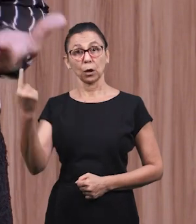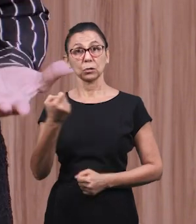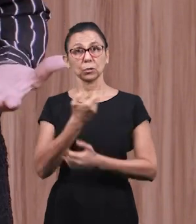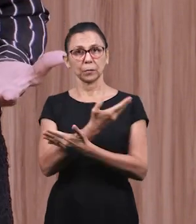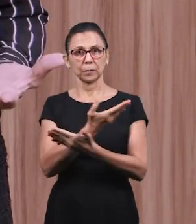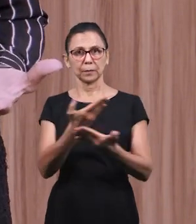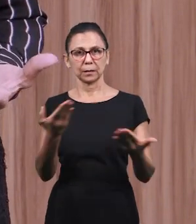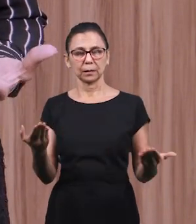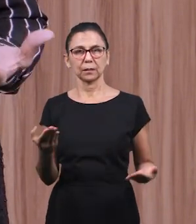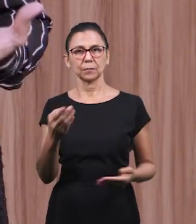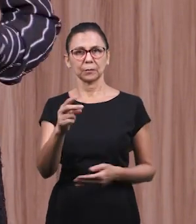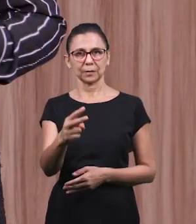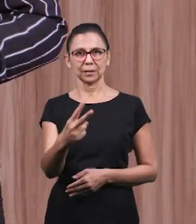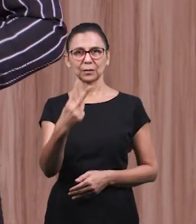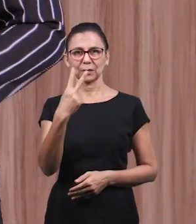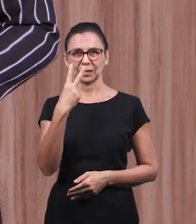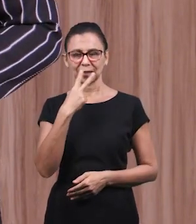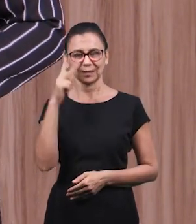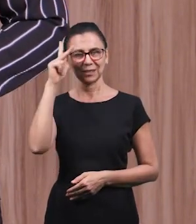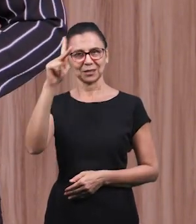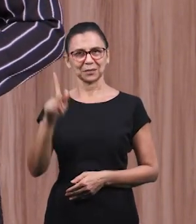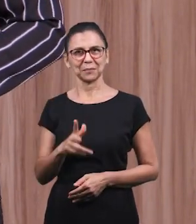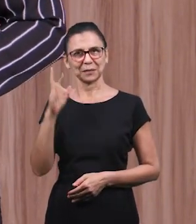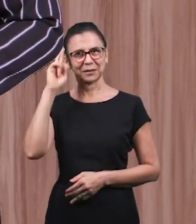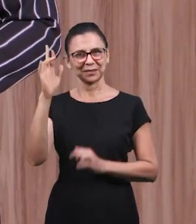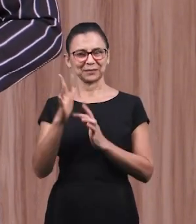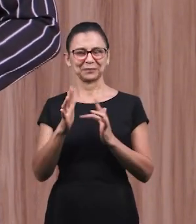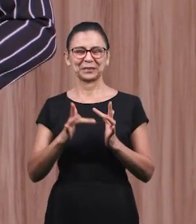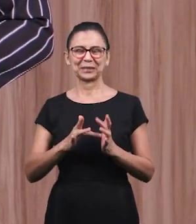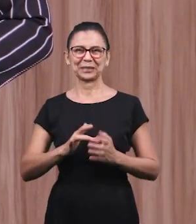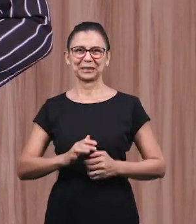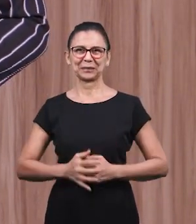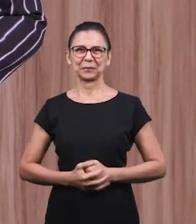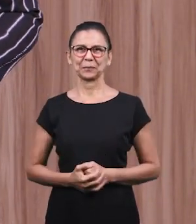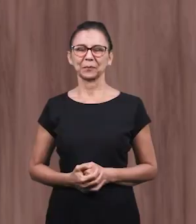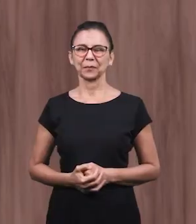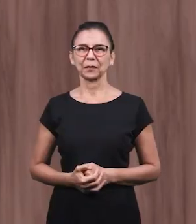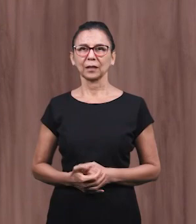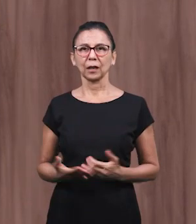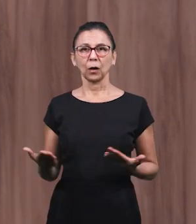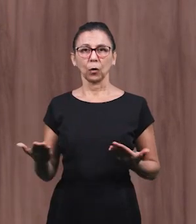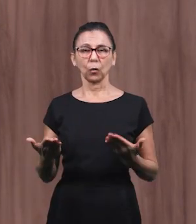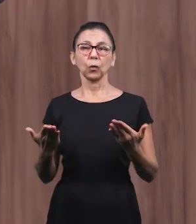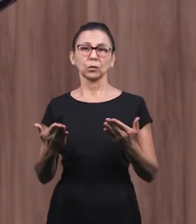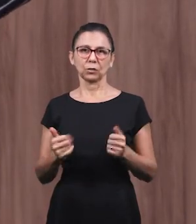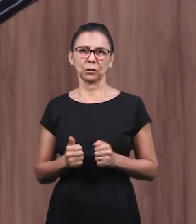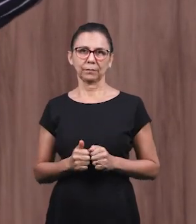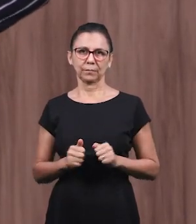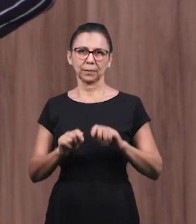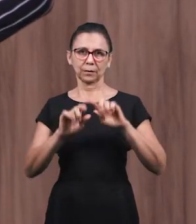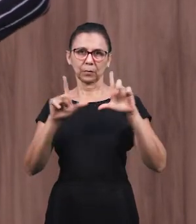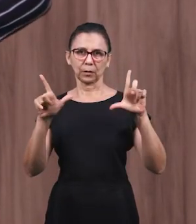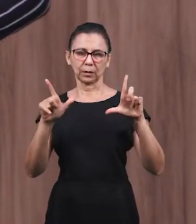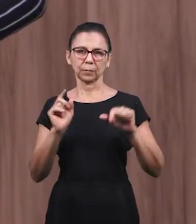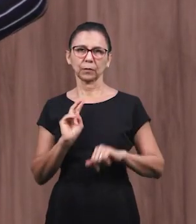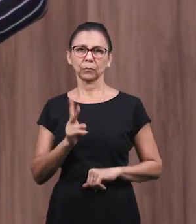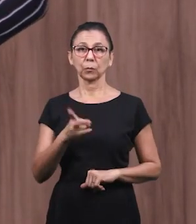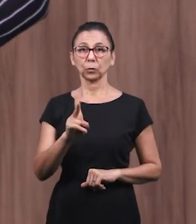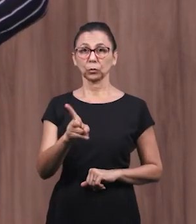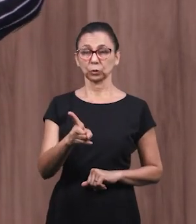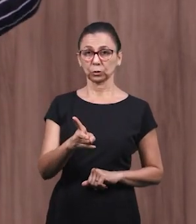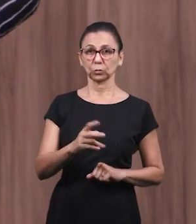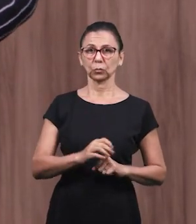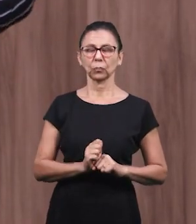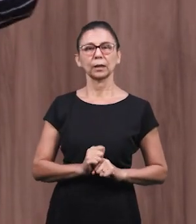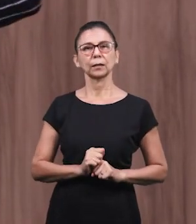Nós cumprimentamos a todos que nos assistem com a paz do Senhor Jesus. Nesse episódio, vamos prosseguir com o